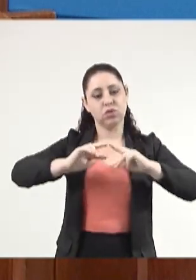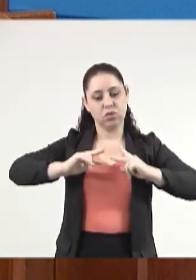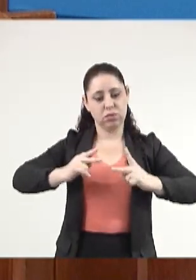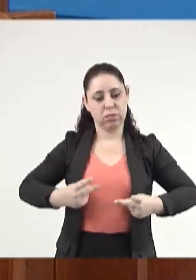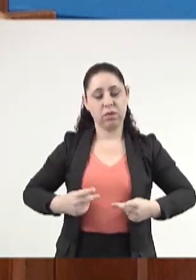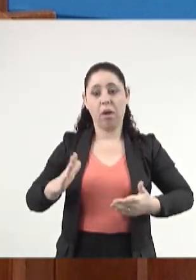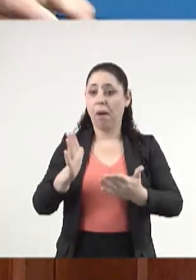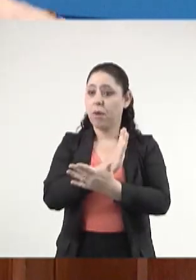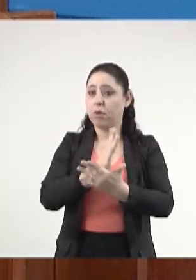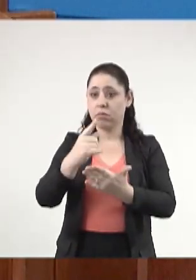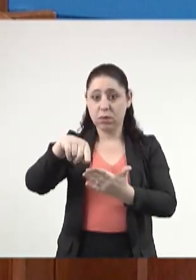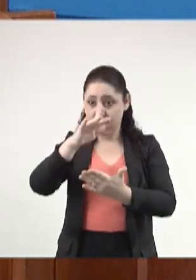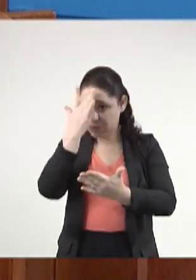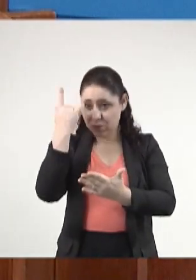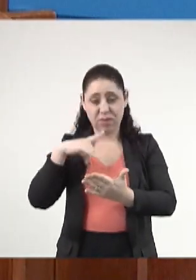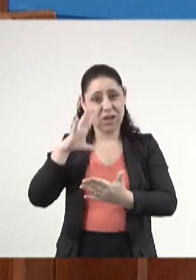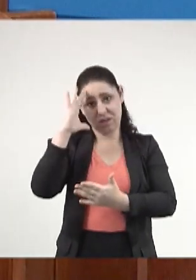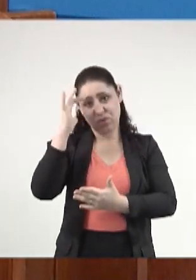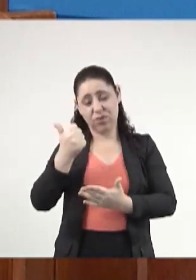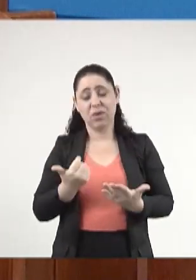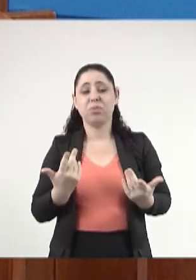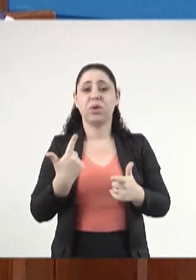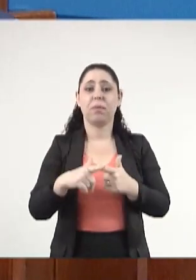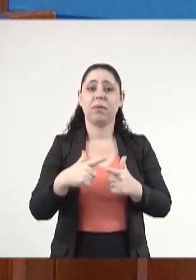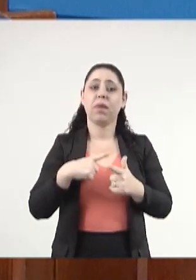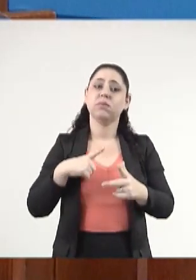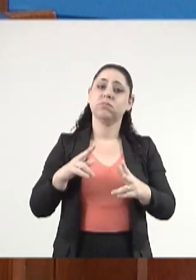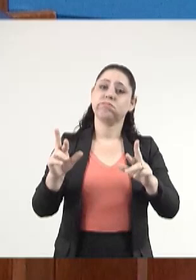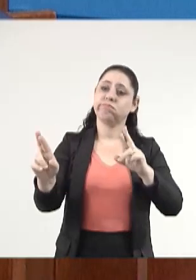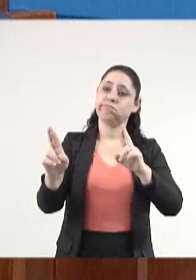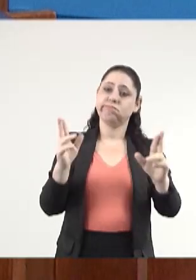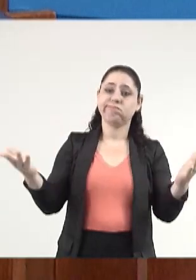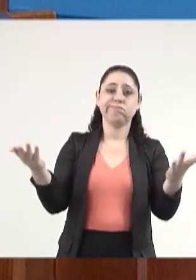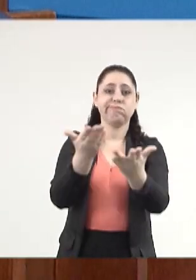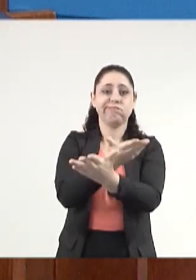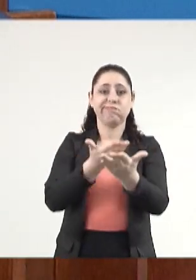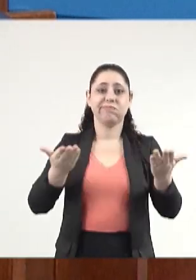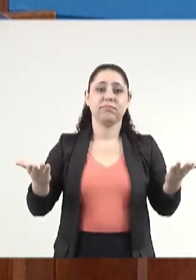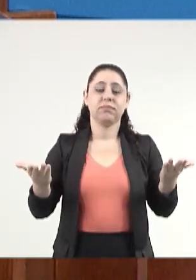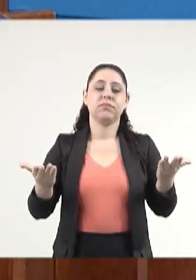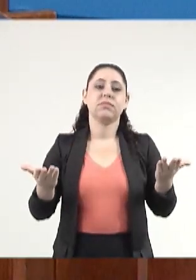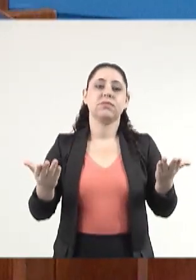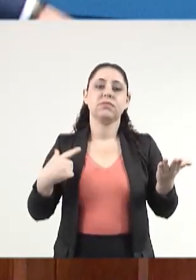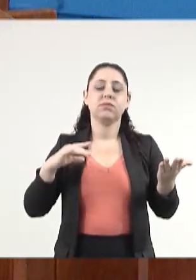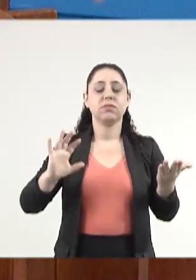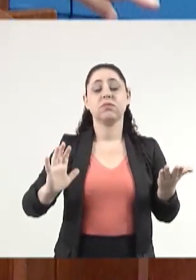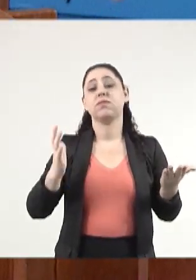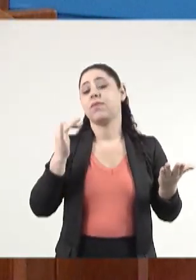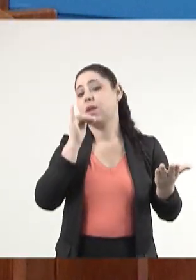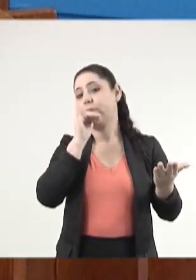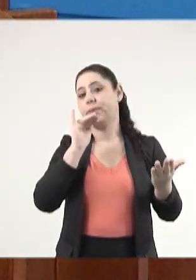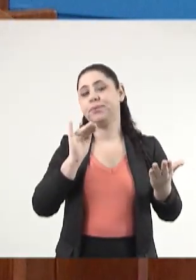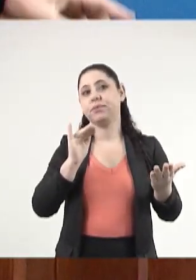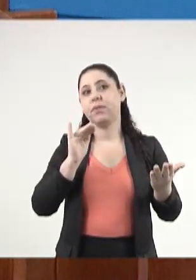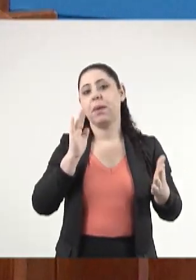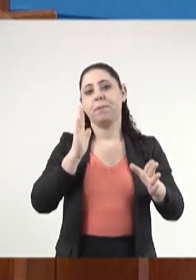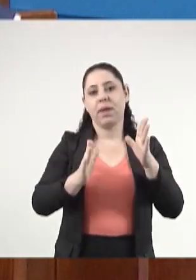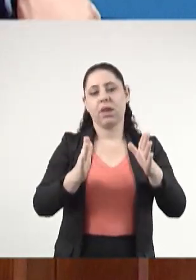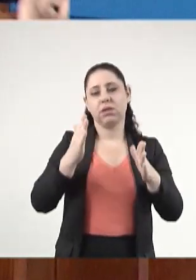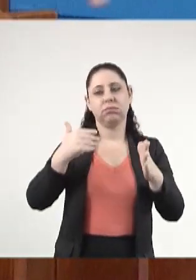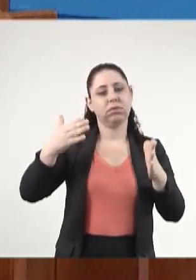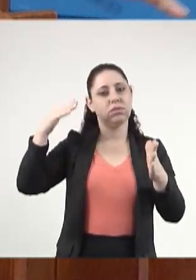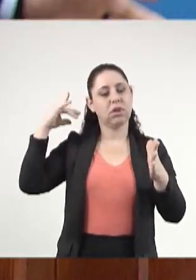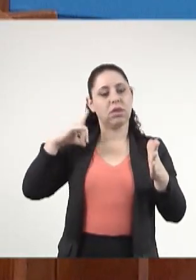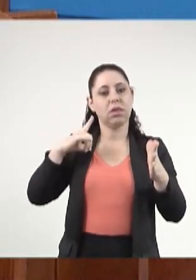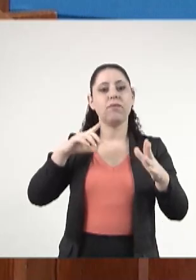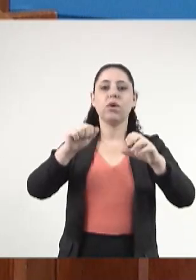Humanos. Alguém tem que fazer alguma coisa, tem que haver uma intermediação. Eu, quando estava aqui em mandatos